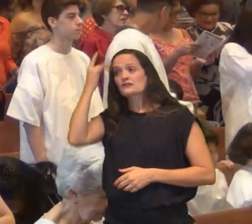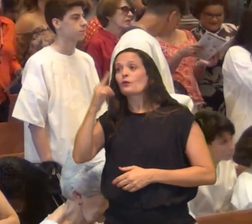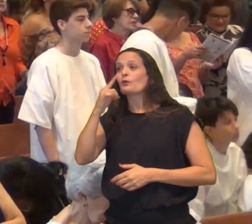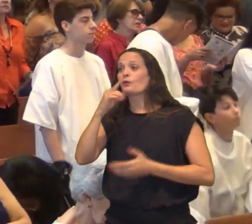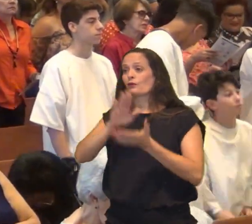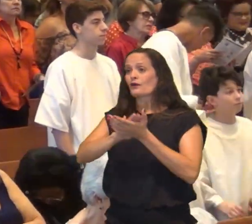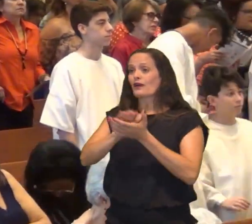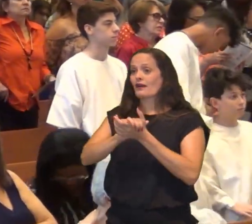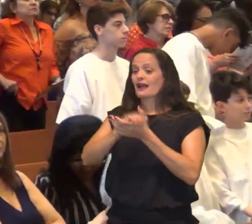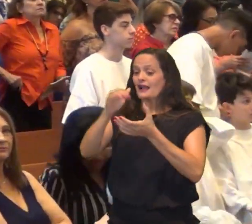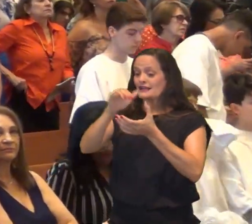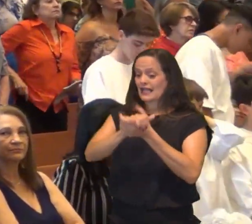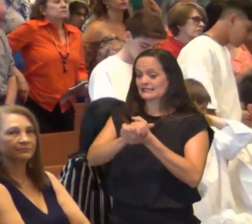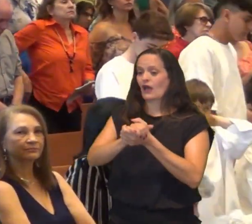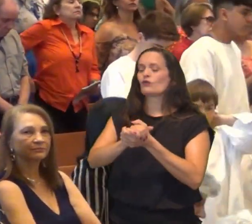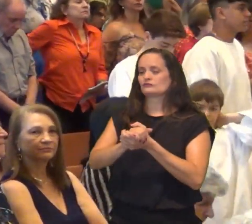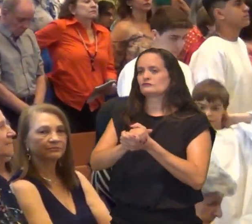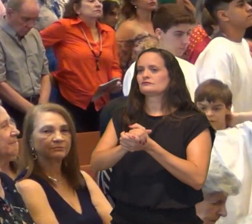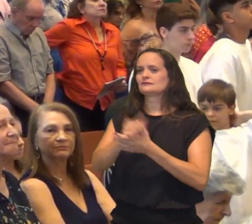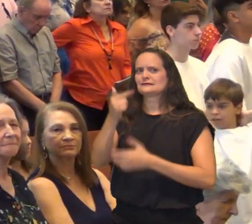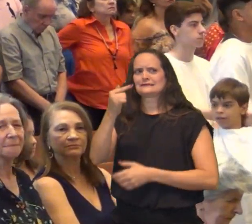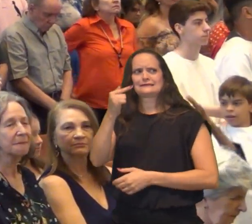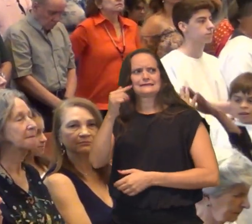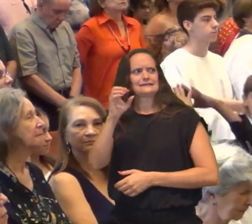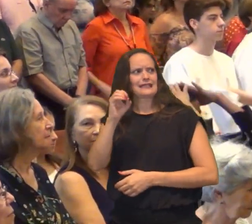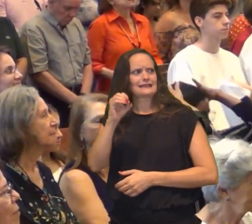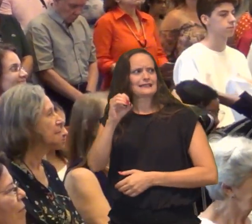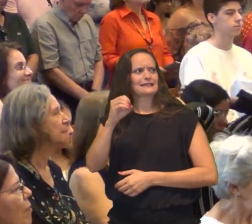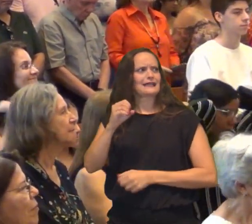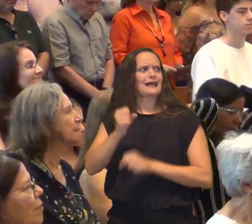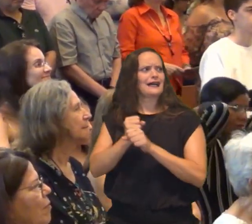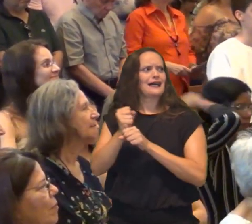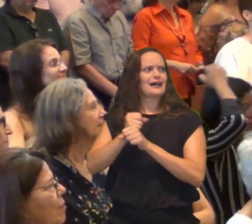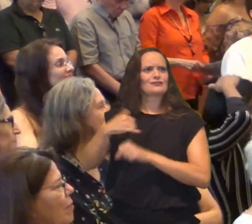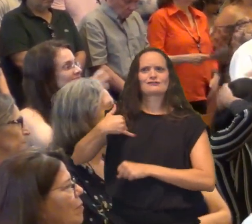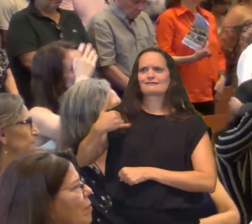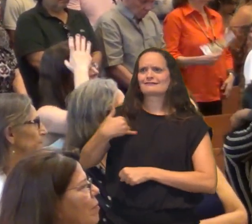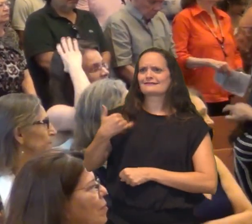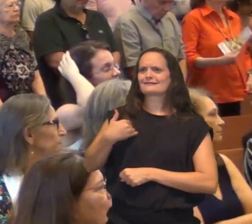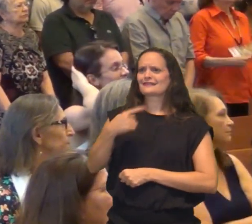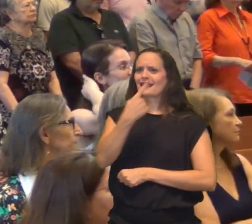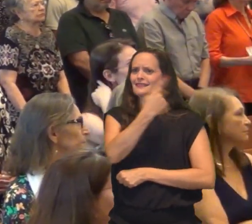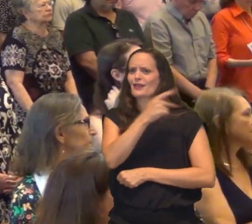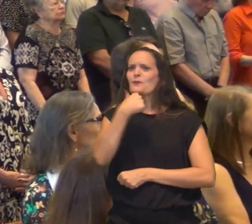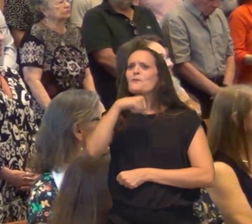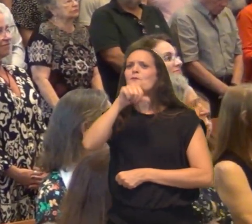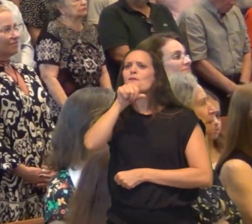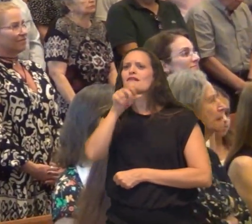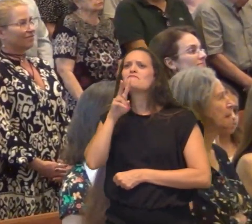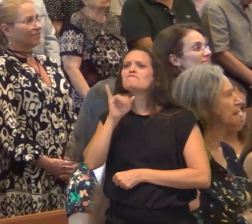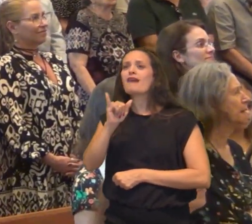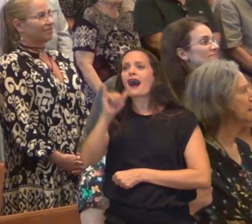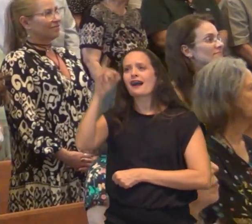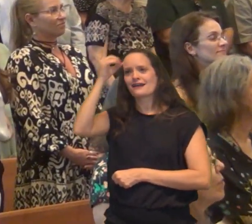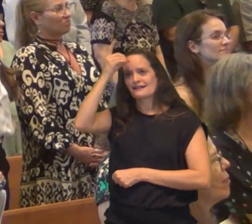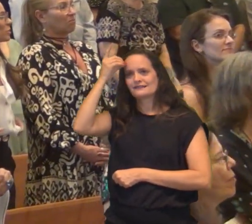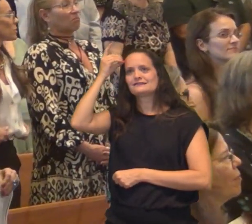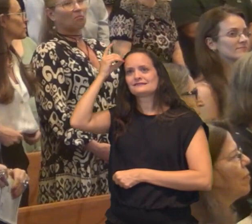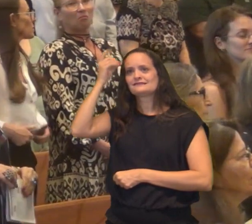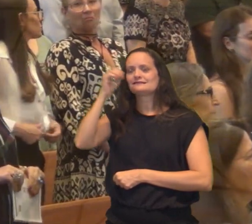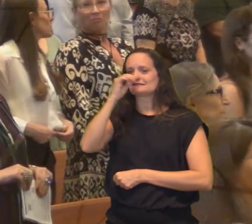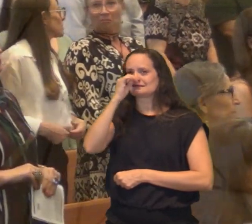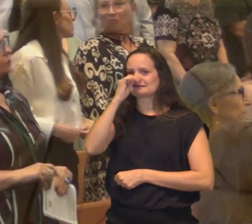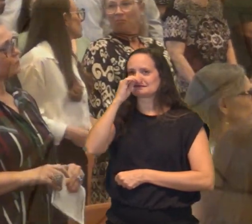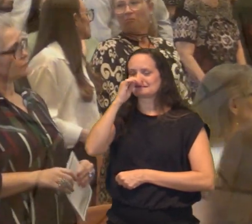alguns irmãos com 60, 70 anos. O meu pai e a minha mãe, eles completarão em novembro 70 anos de